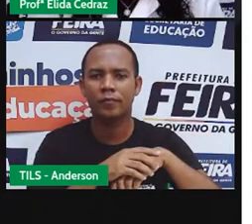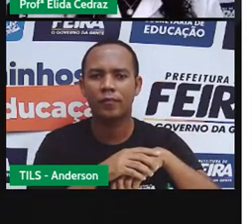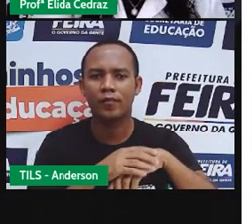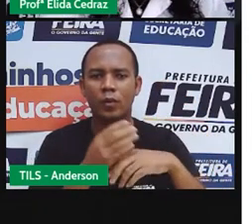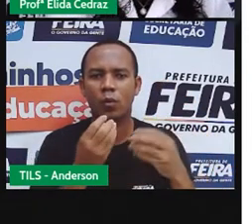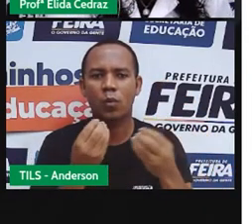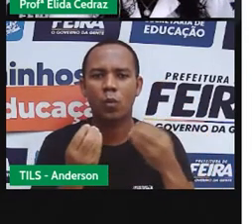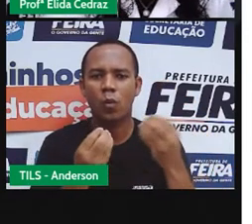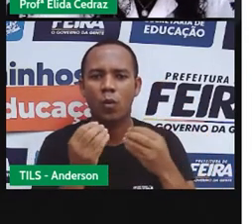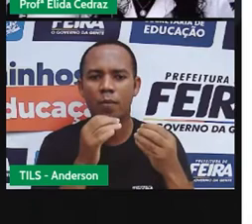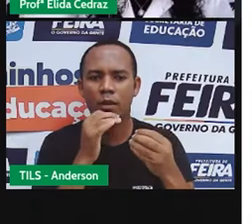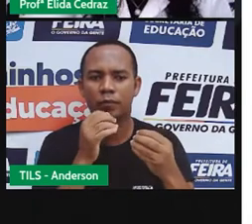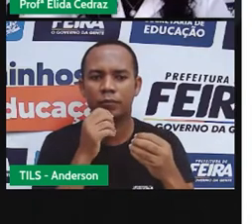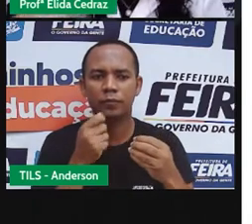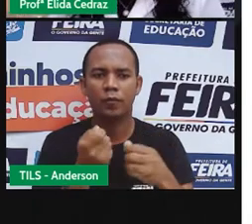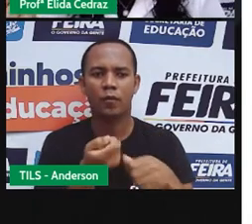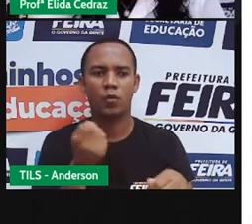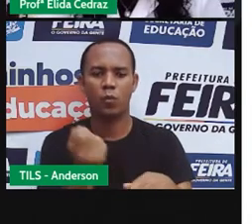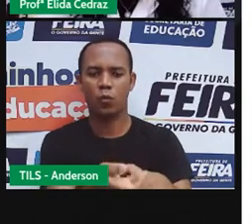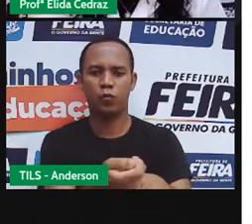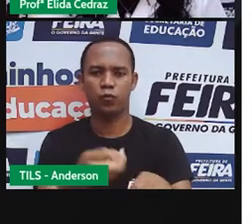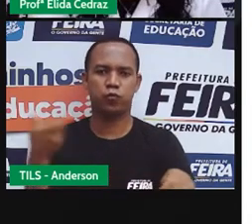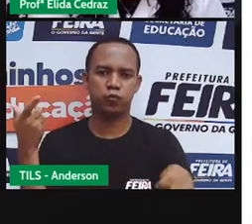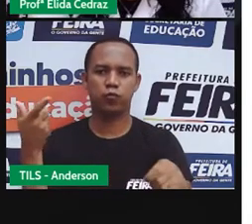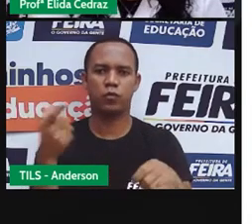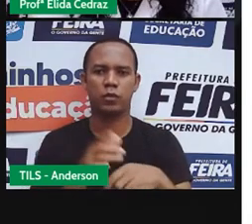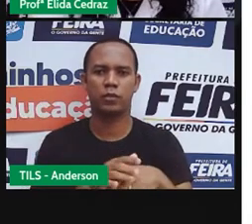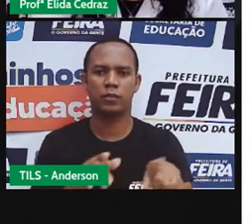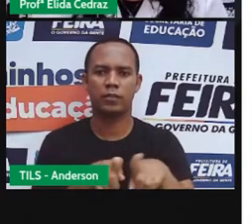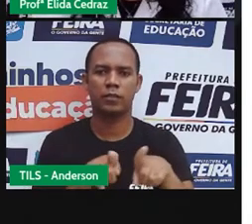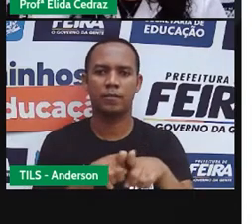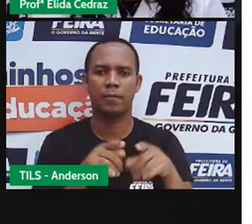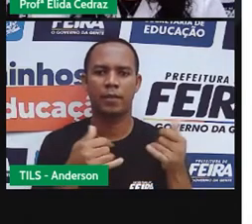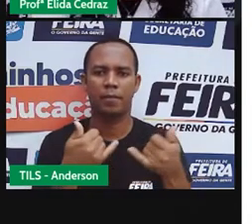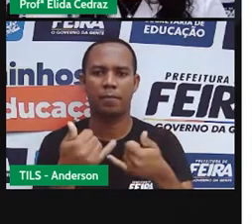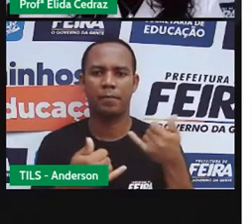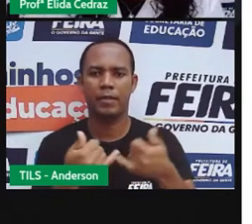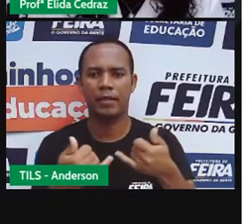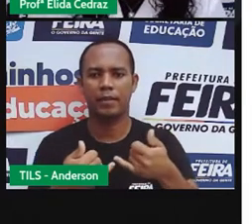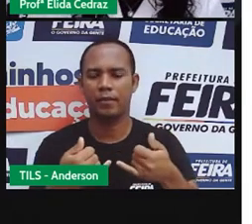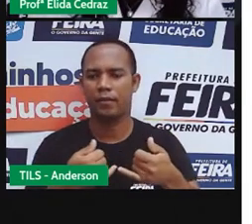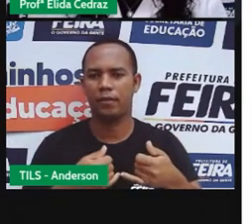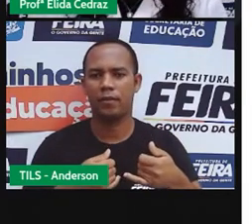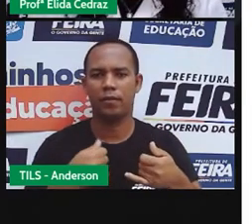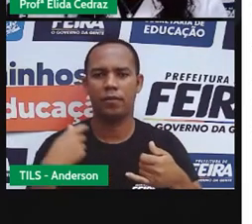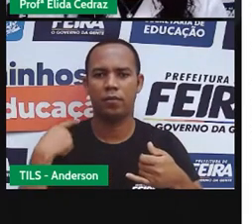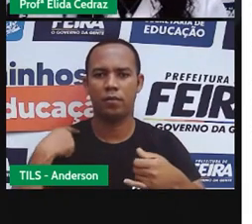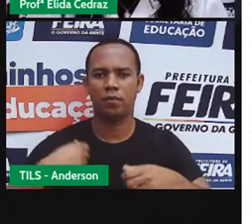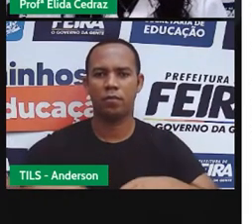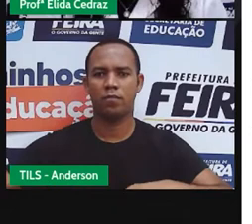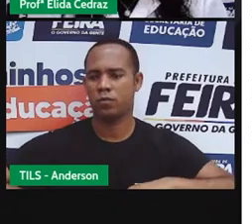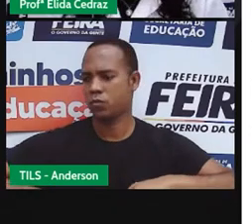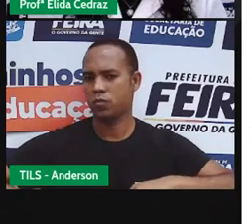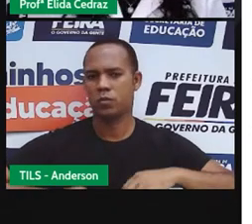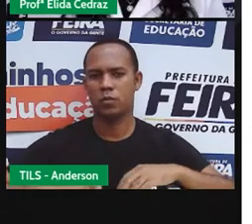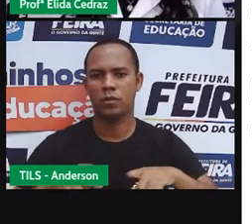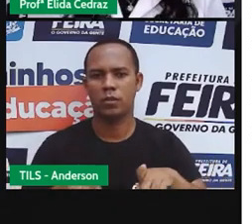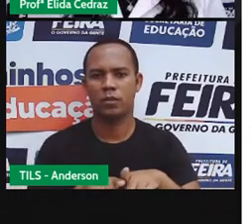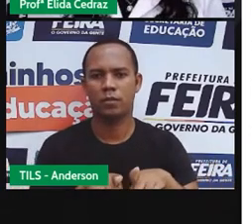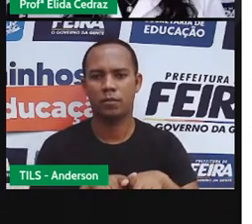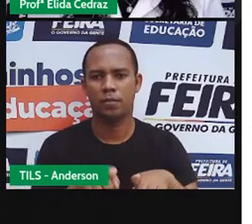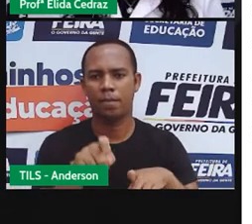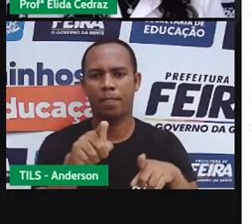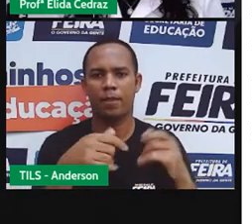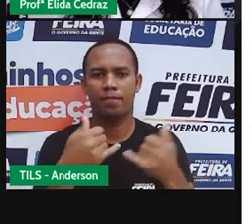gostosa. Brincando de peão, brincando uma brincadeira de roda. Estão carregando até um ali nos braços, olha só.